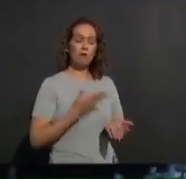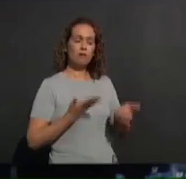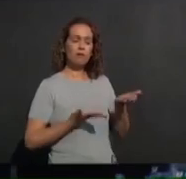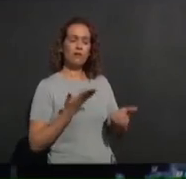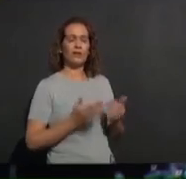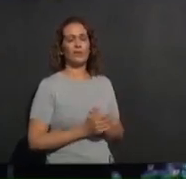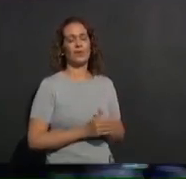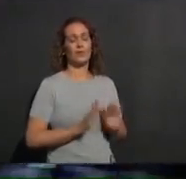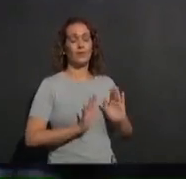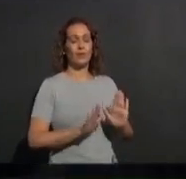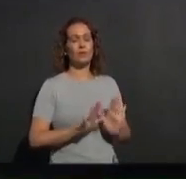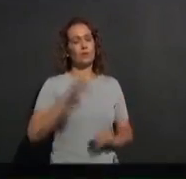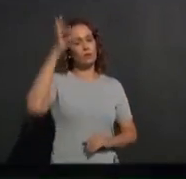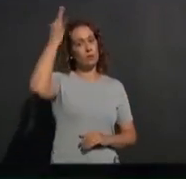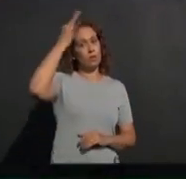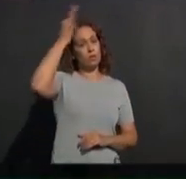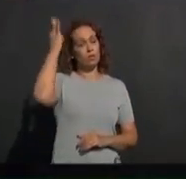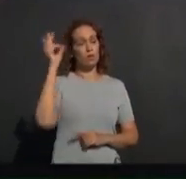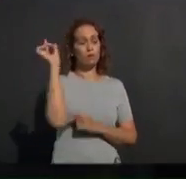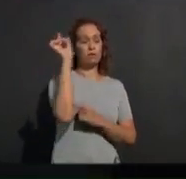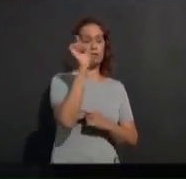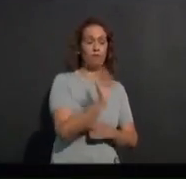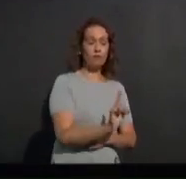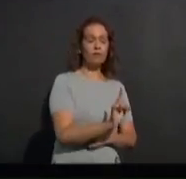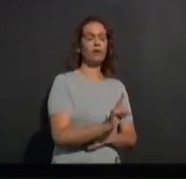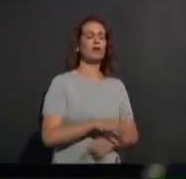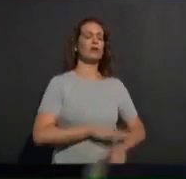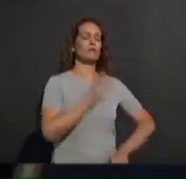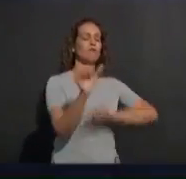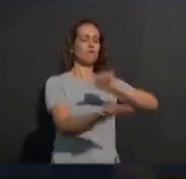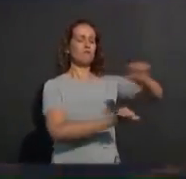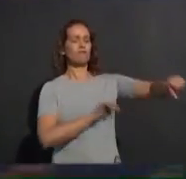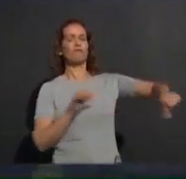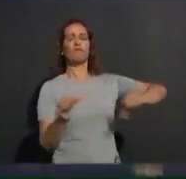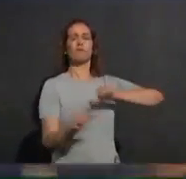e colocar o caos em ordem. E tirar as faltas